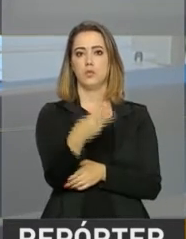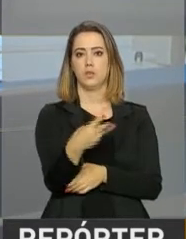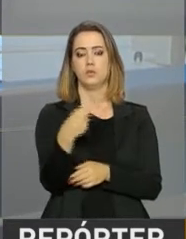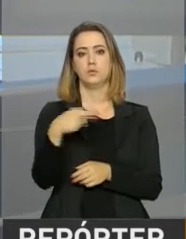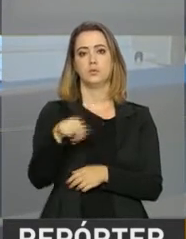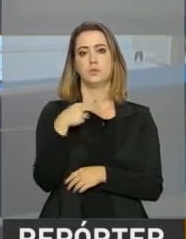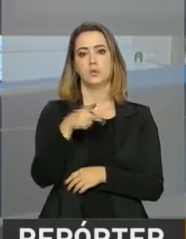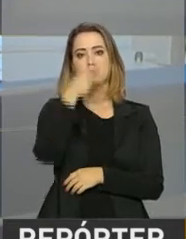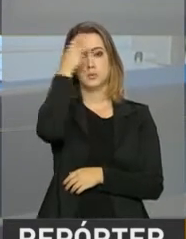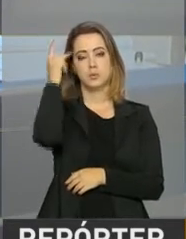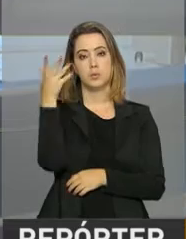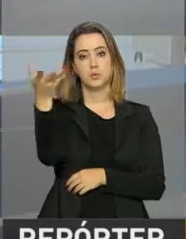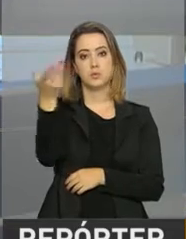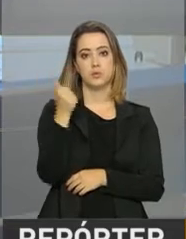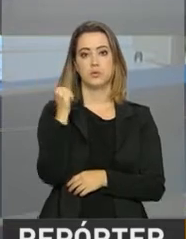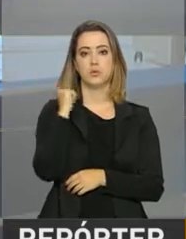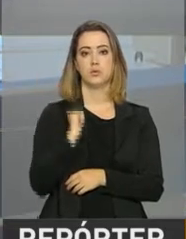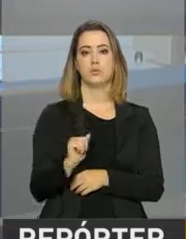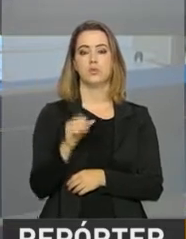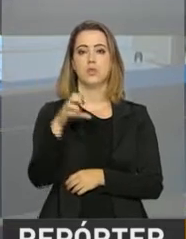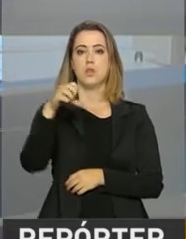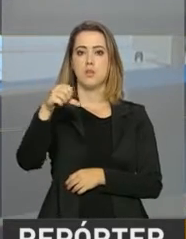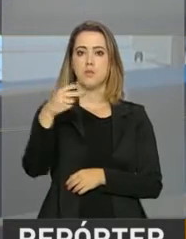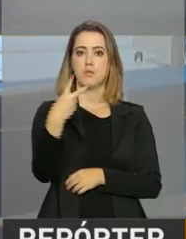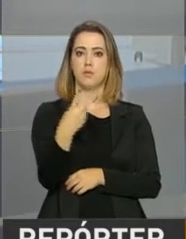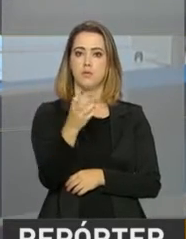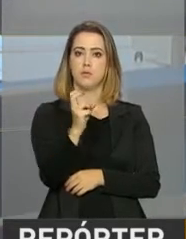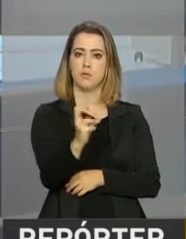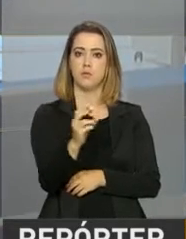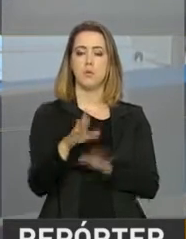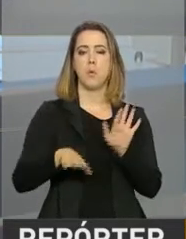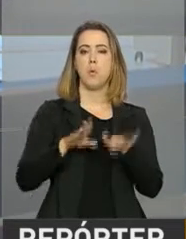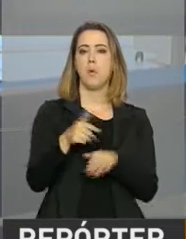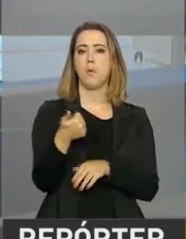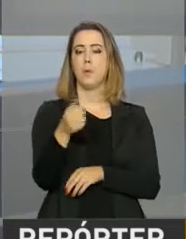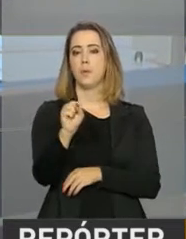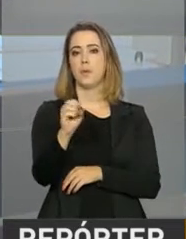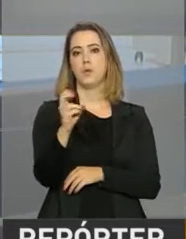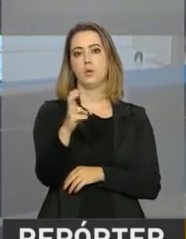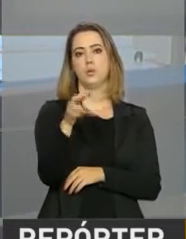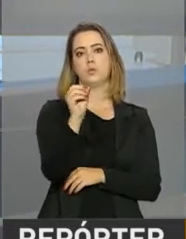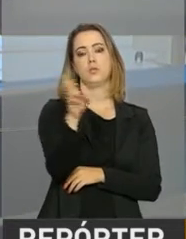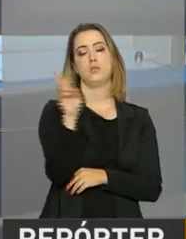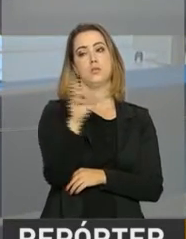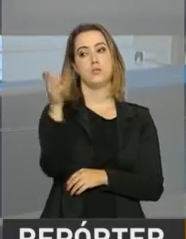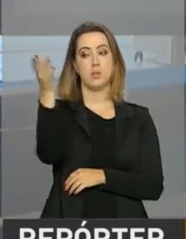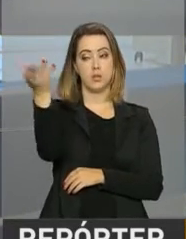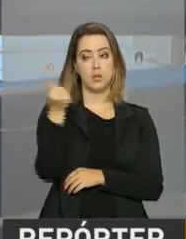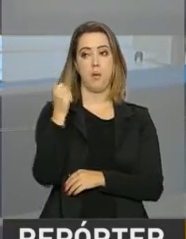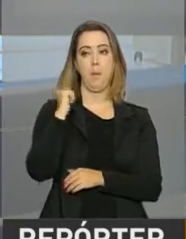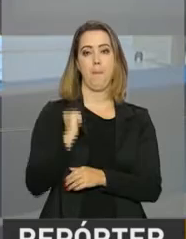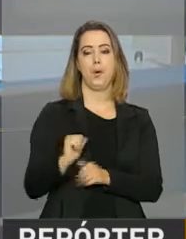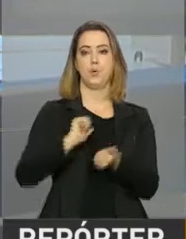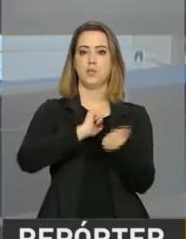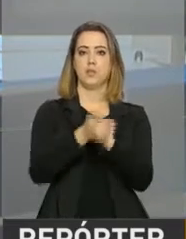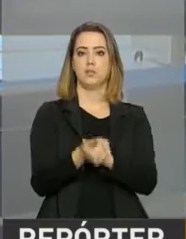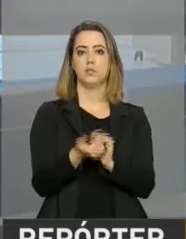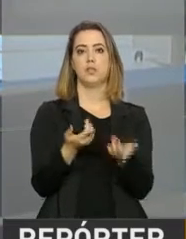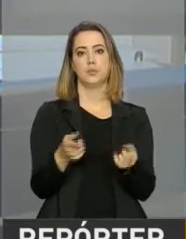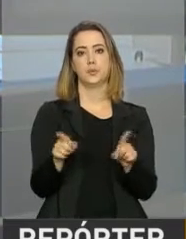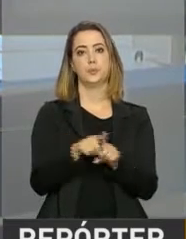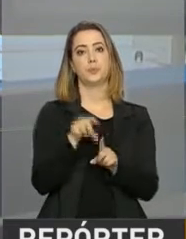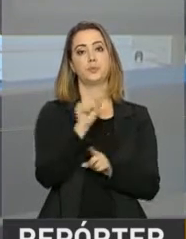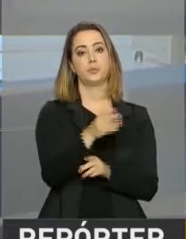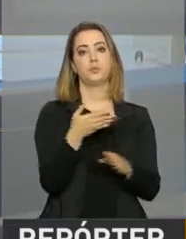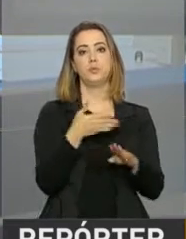Os contemplados vão receber bolsas entre R$ 925 e R$ 1.850. Após fazerem as